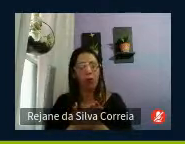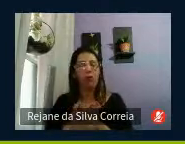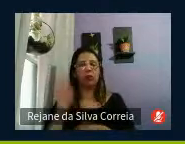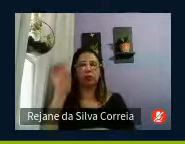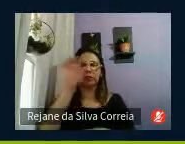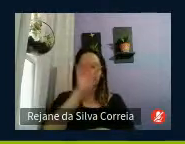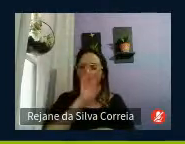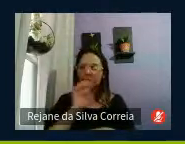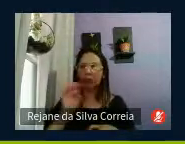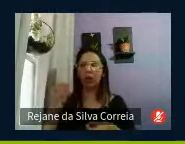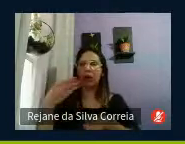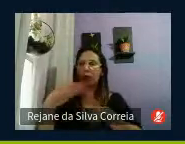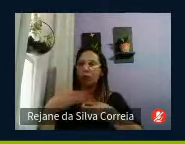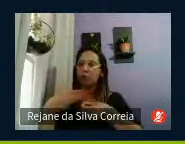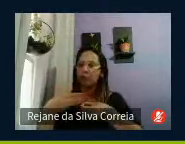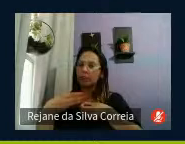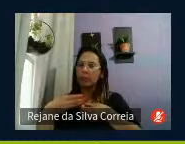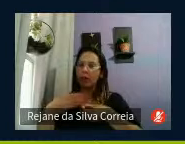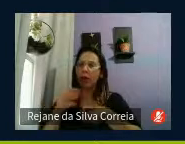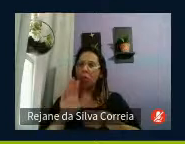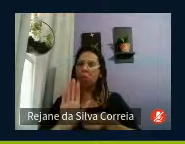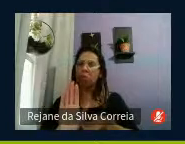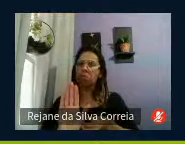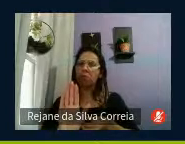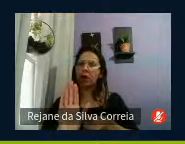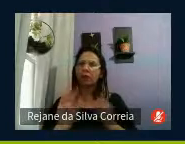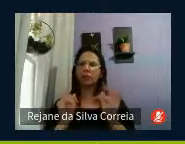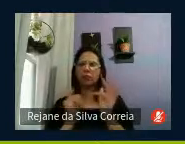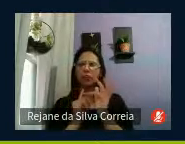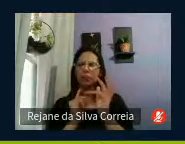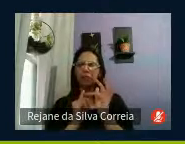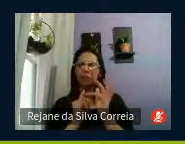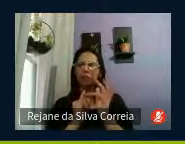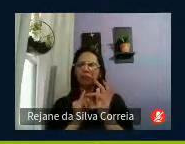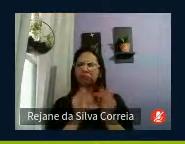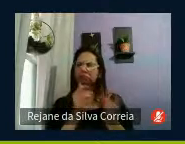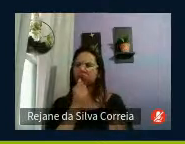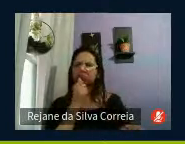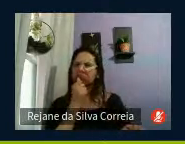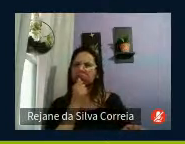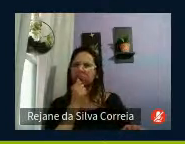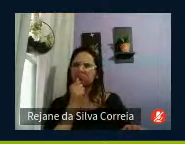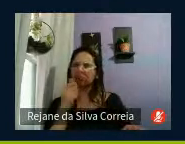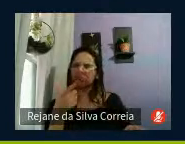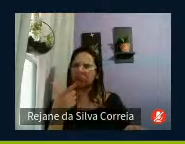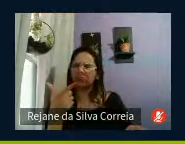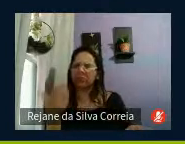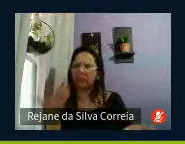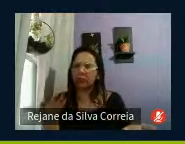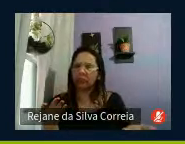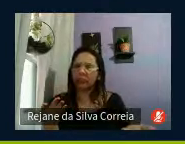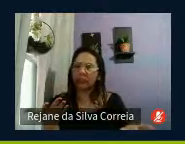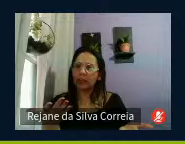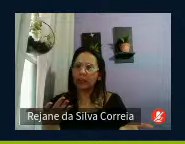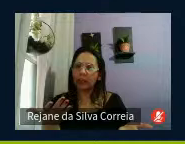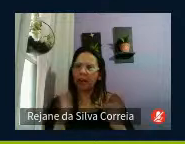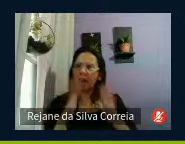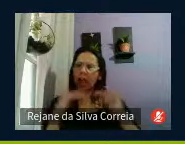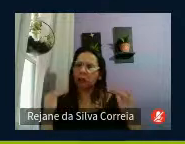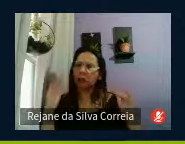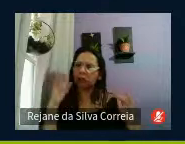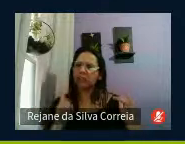municipais, mas no Instituto Federal ainda não havia essa visão inclusiva do aluno com